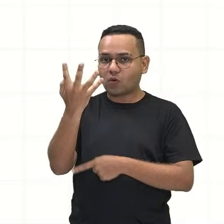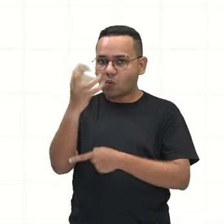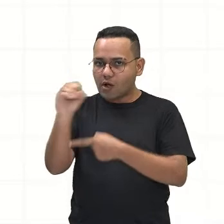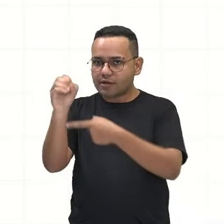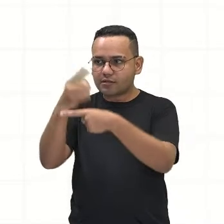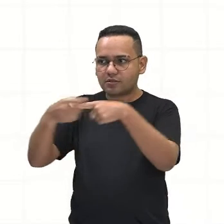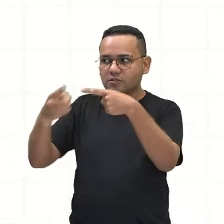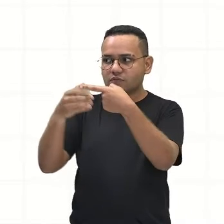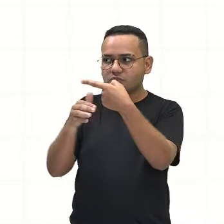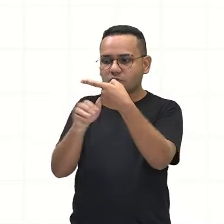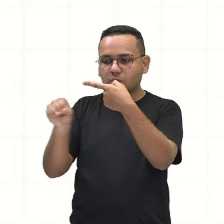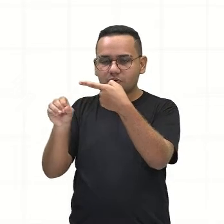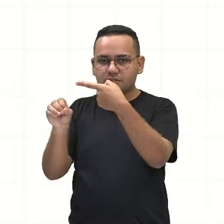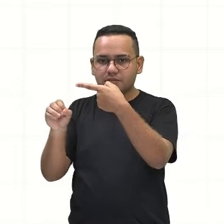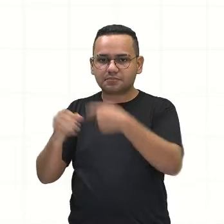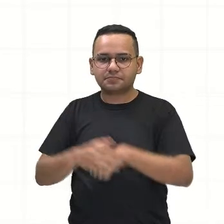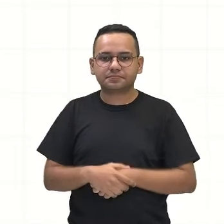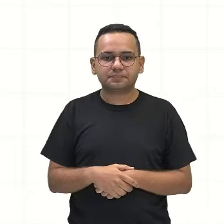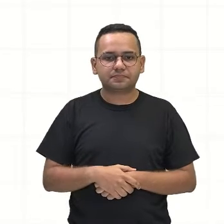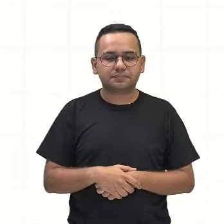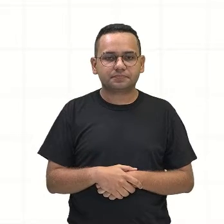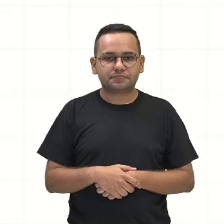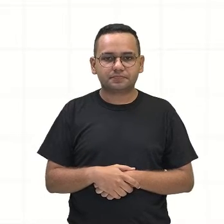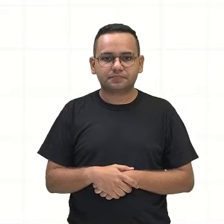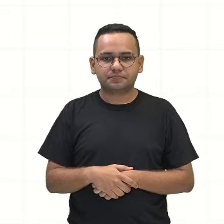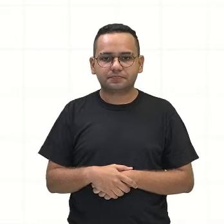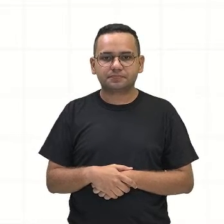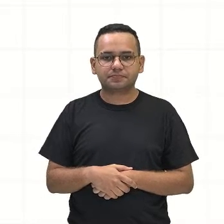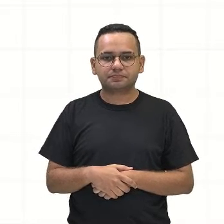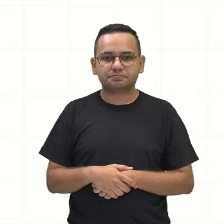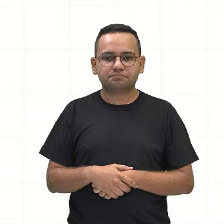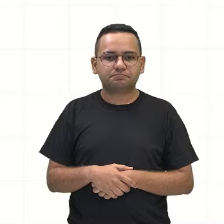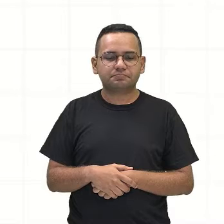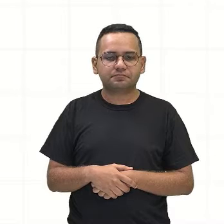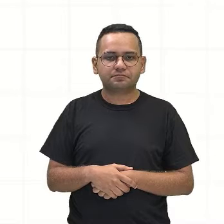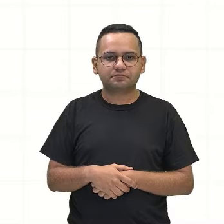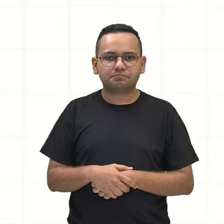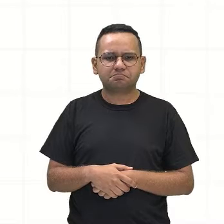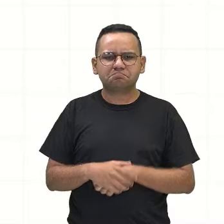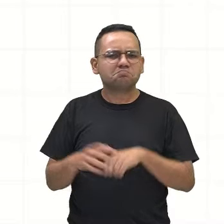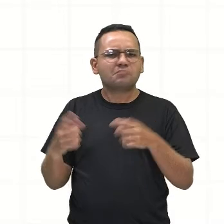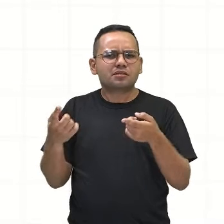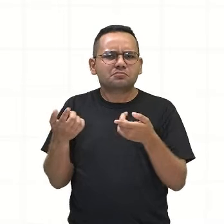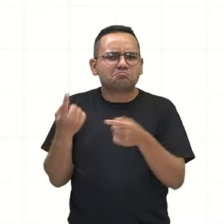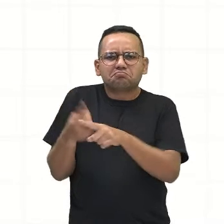dividido por 100. E aí, professor, por que 100?